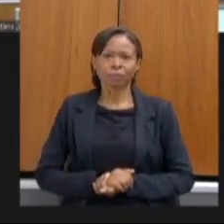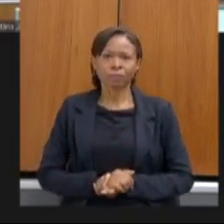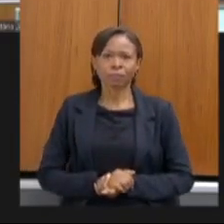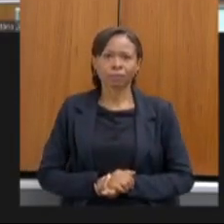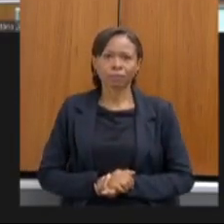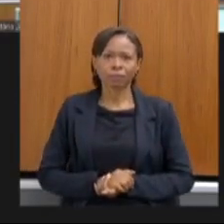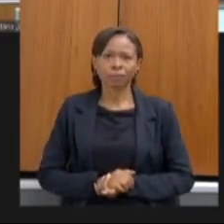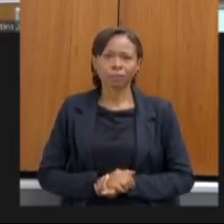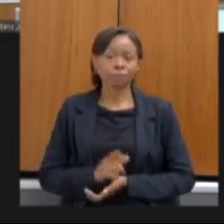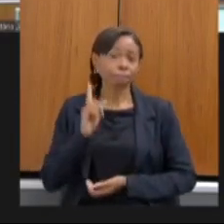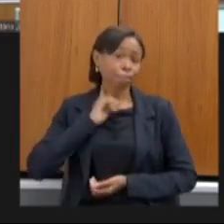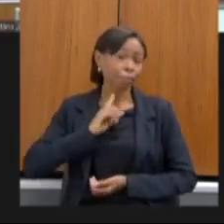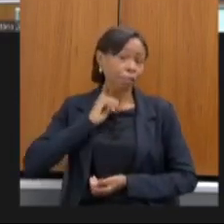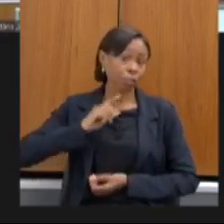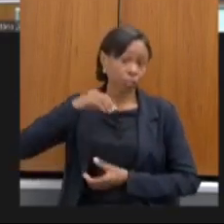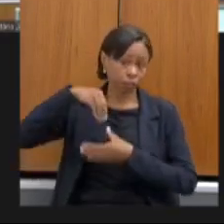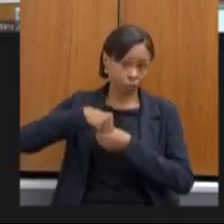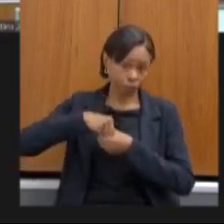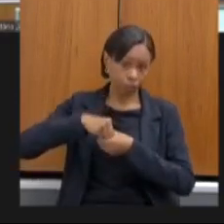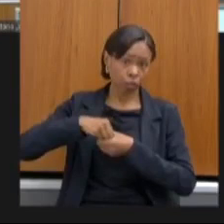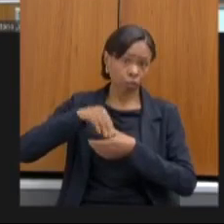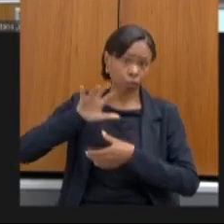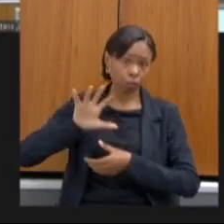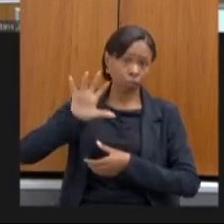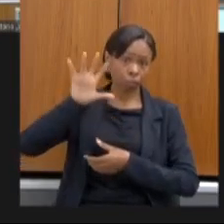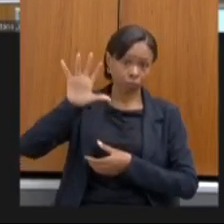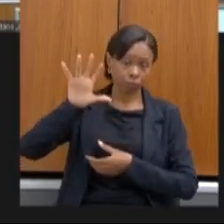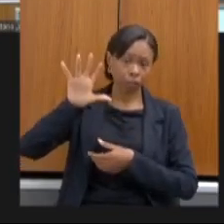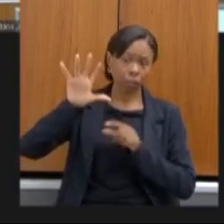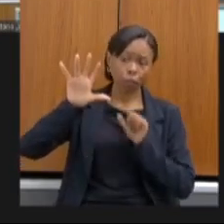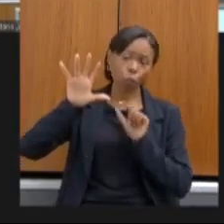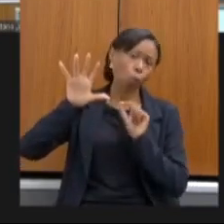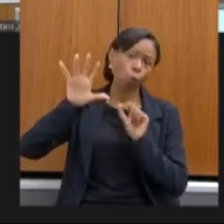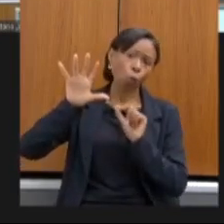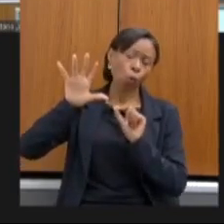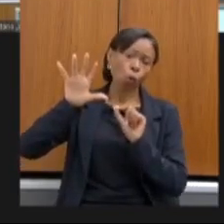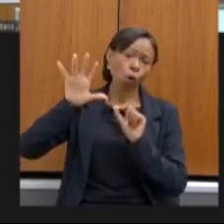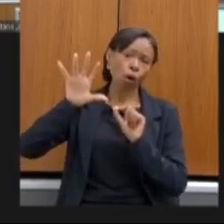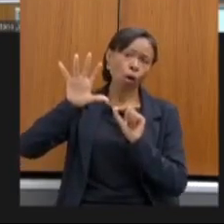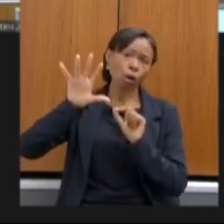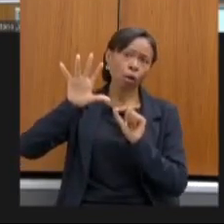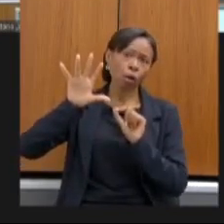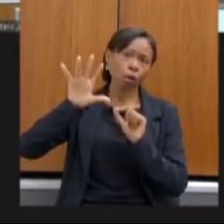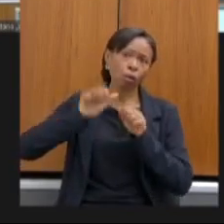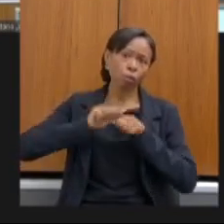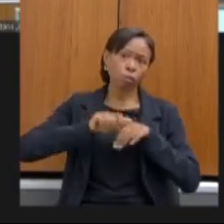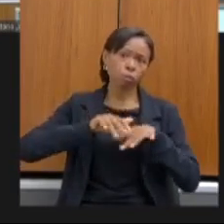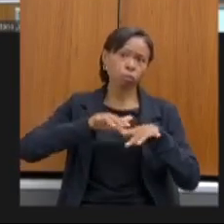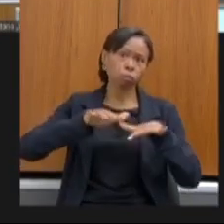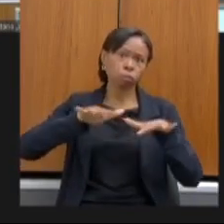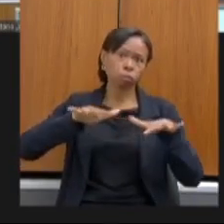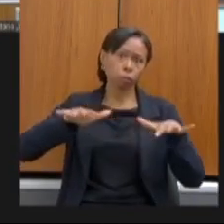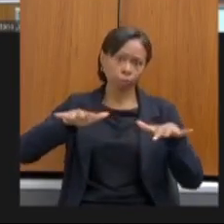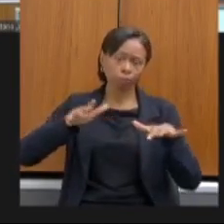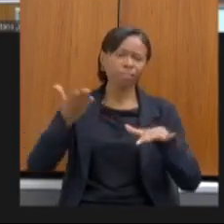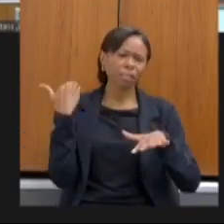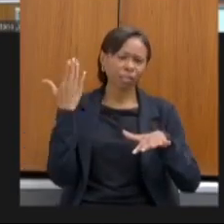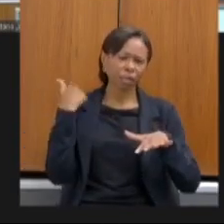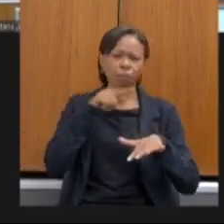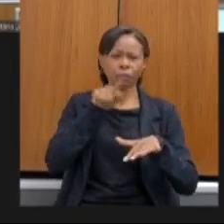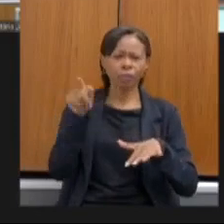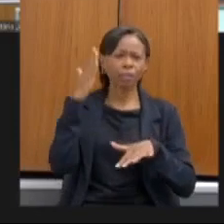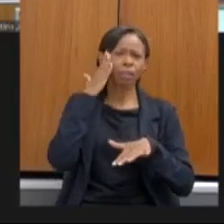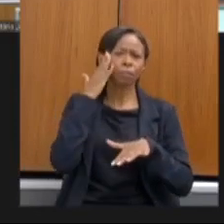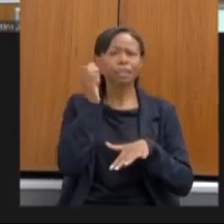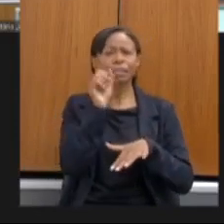o sol de Minas nós tivemos é o mapa né de transmissão de transmissão antigamente para você saber se a